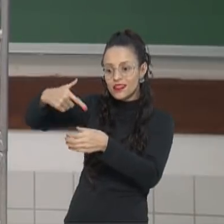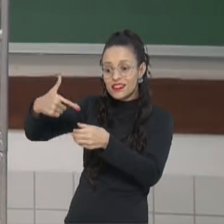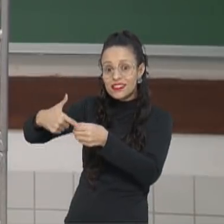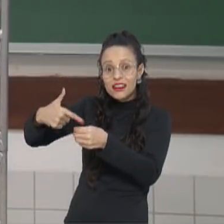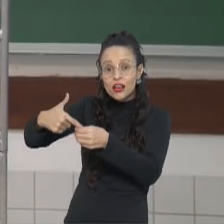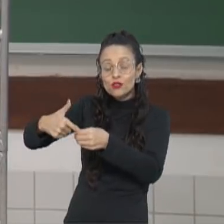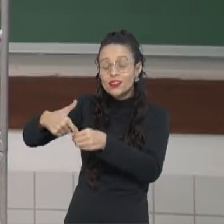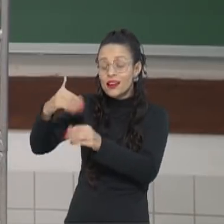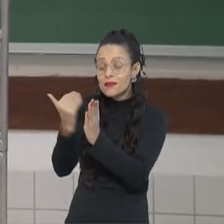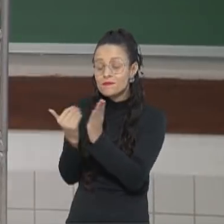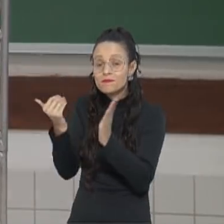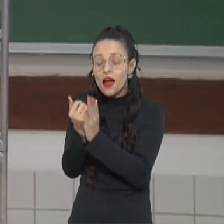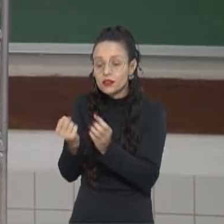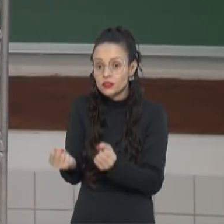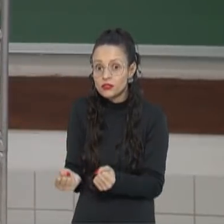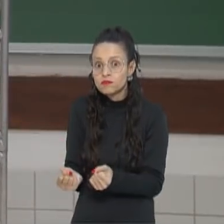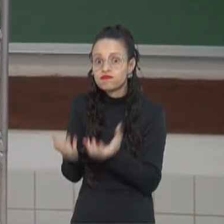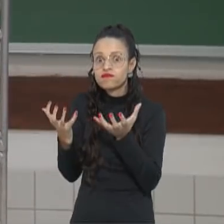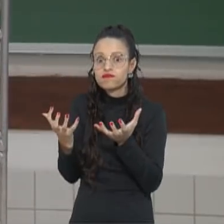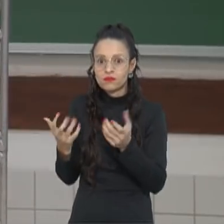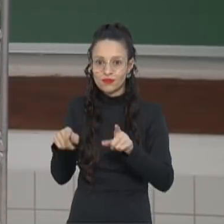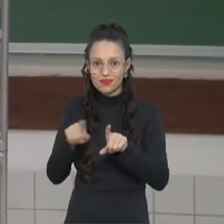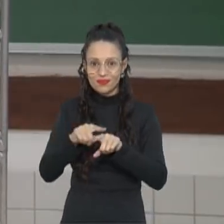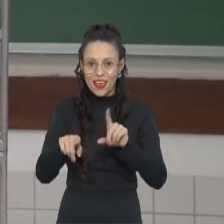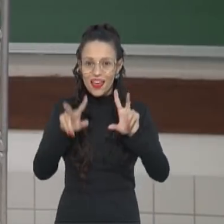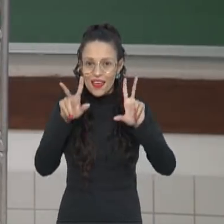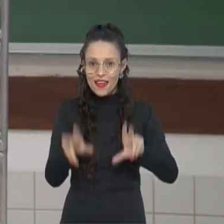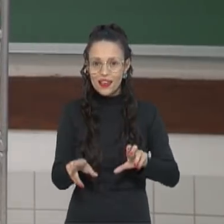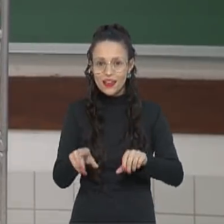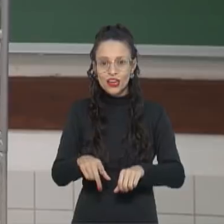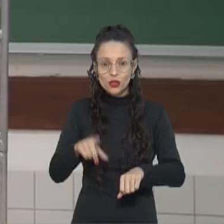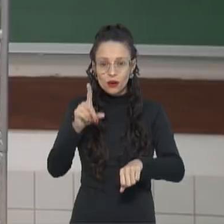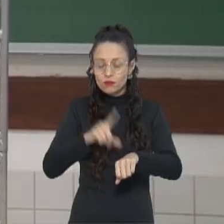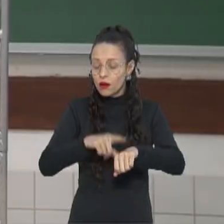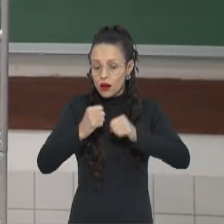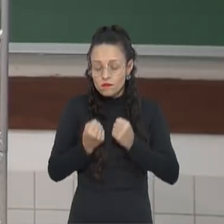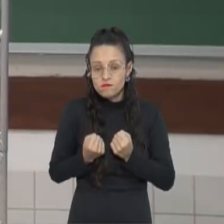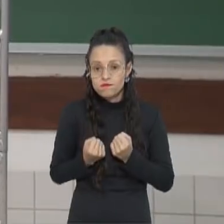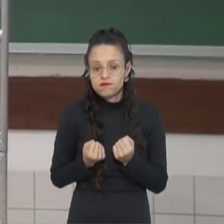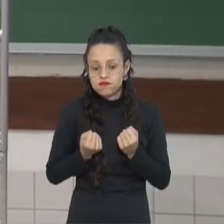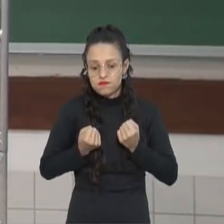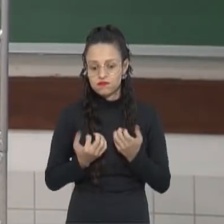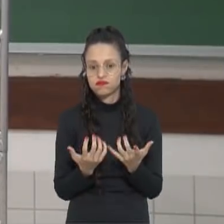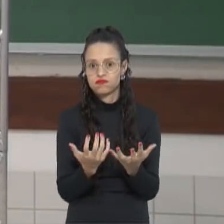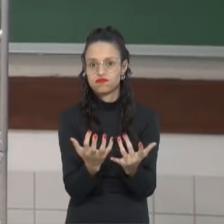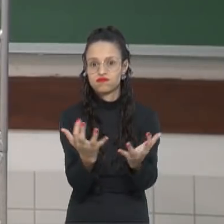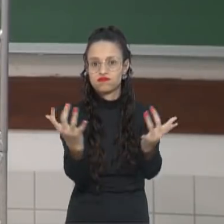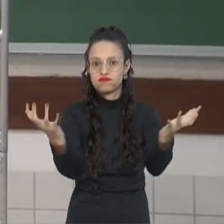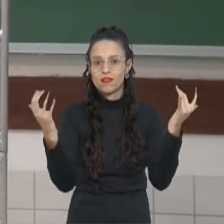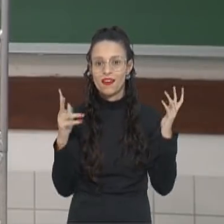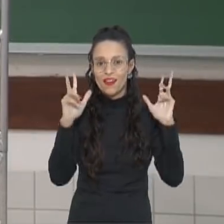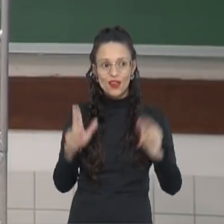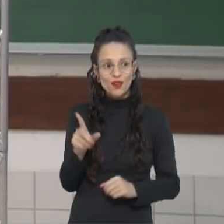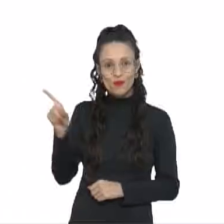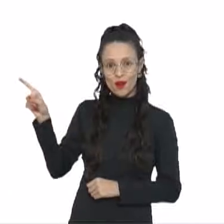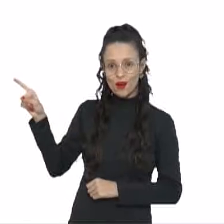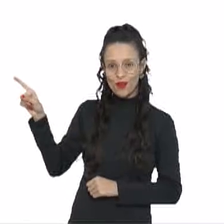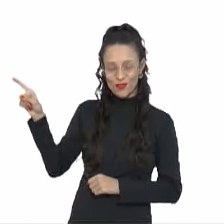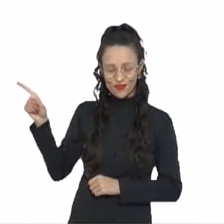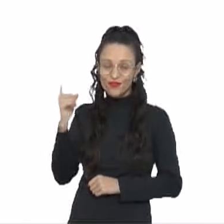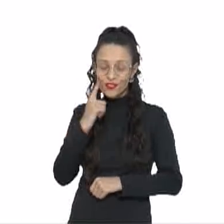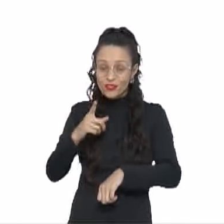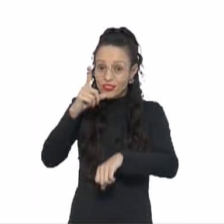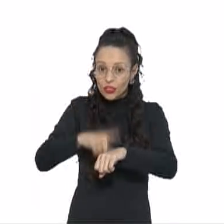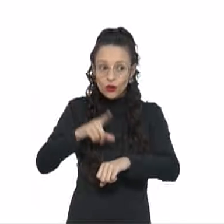mais inflamável, ou seja, criava bombas incendiárias, como você tem na imagem aí do teu lado esquerdo.